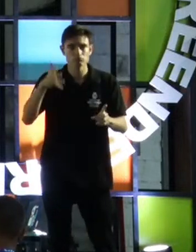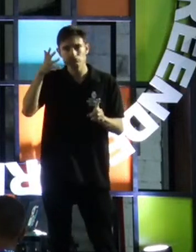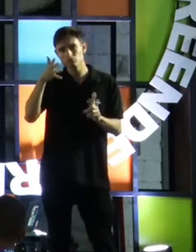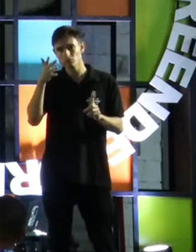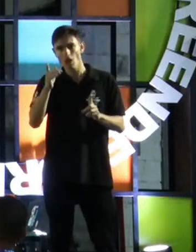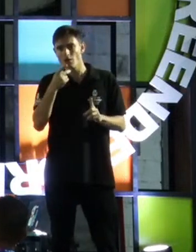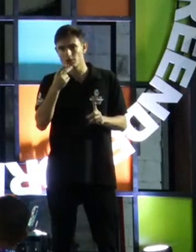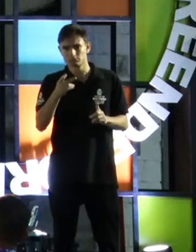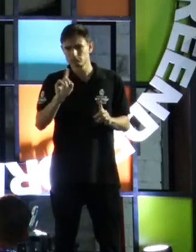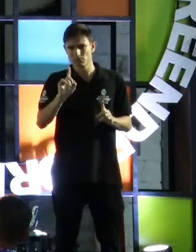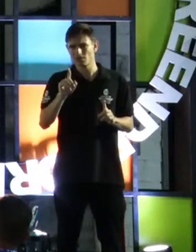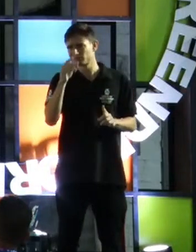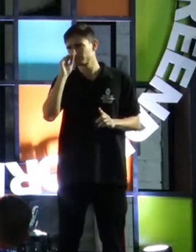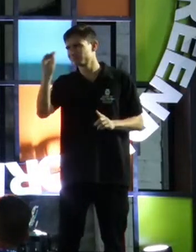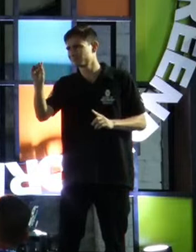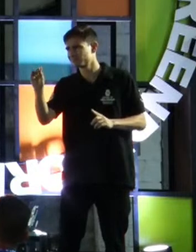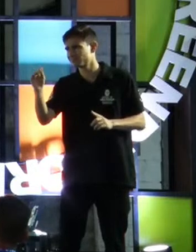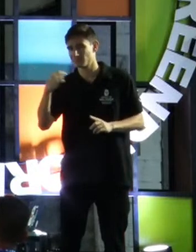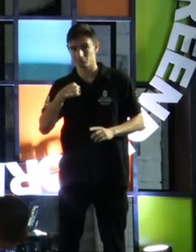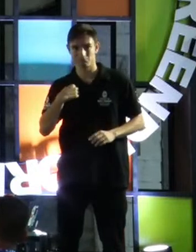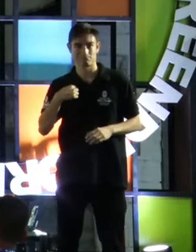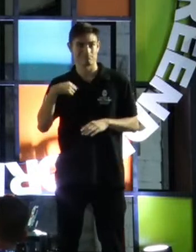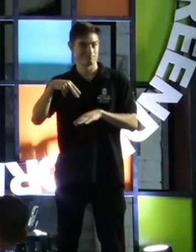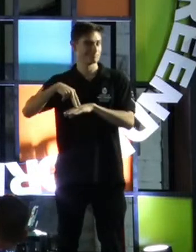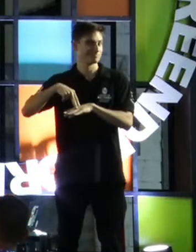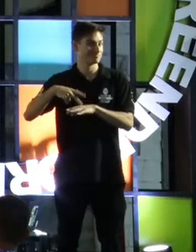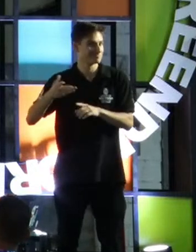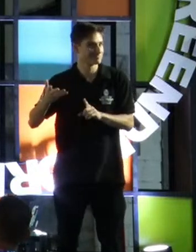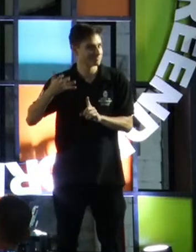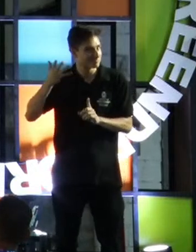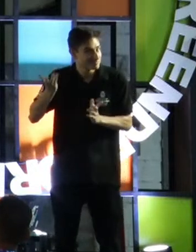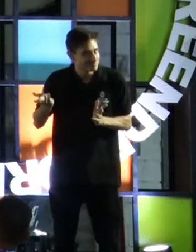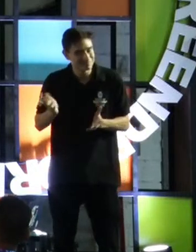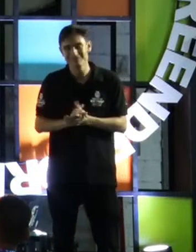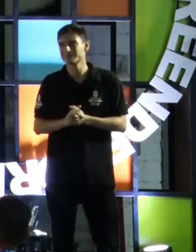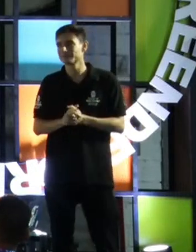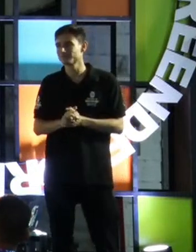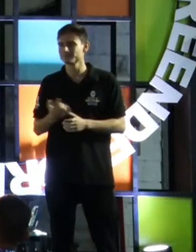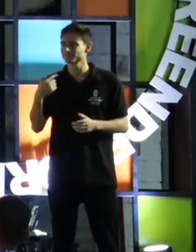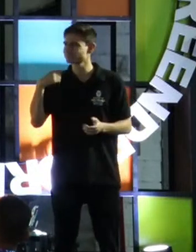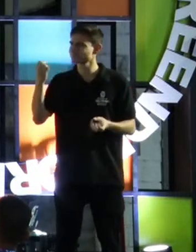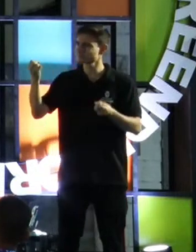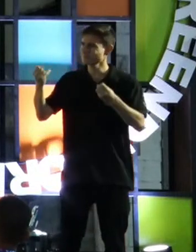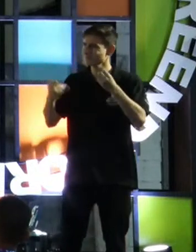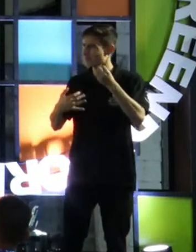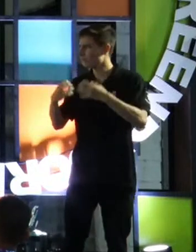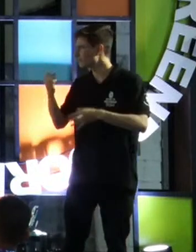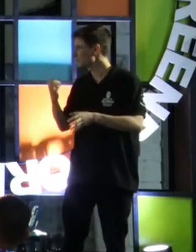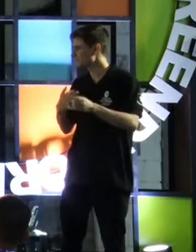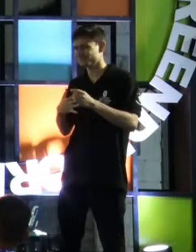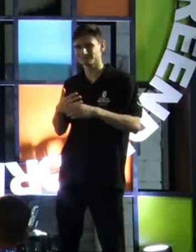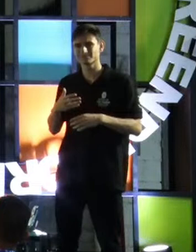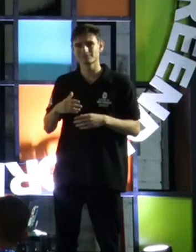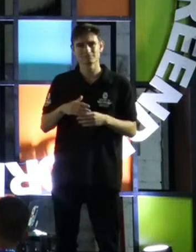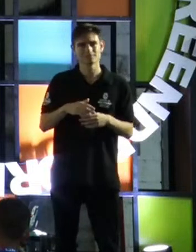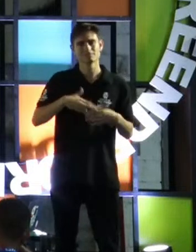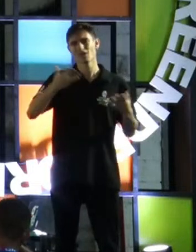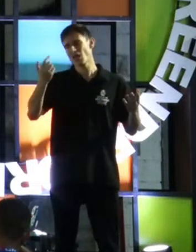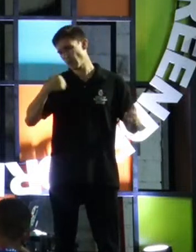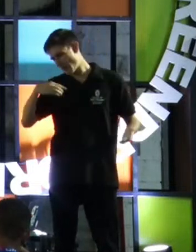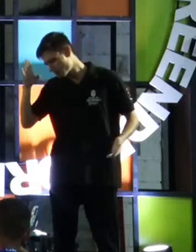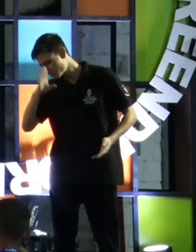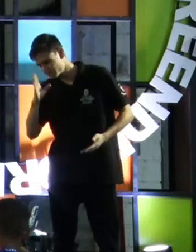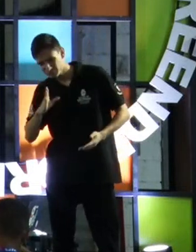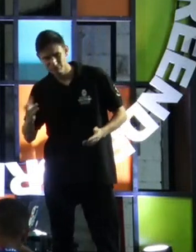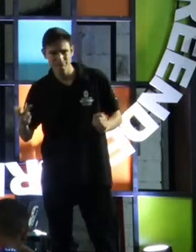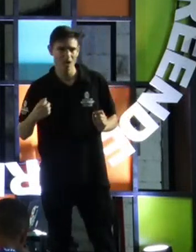não, ninguém vai dar bola para isso, não. Ele não contava que eu estivesse no palco, né? Aí ele veio com a conversa. Não, porque eu estou aqui no Brasil,